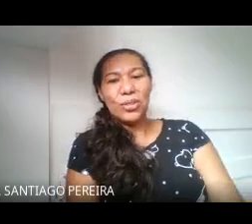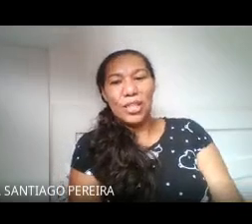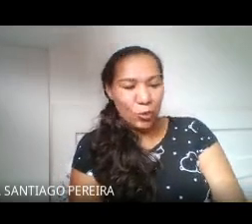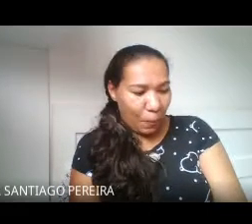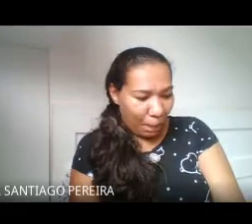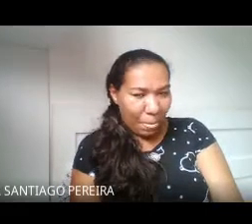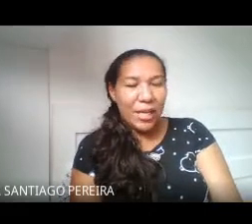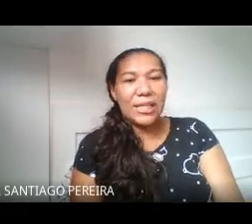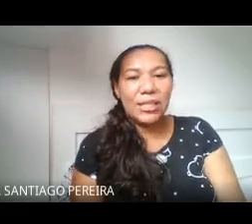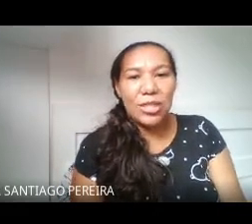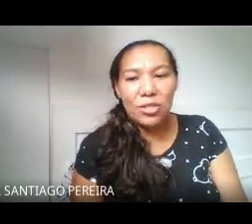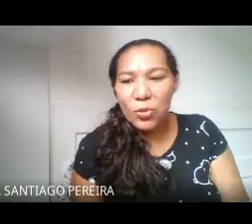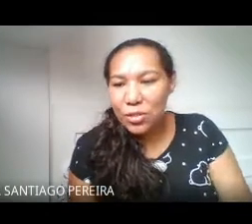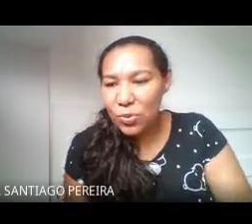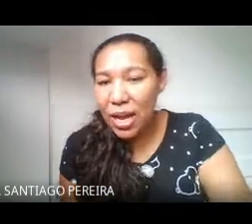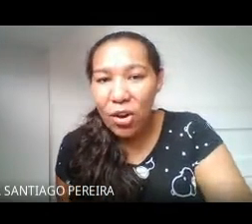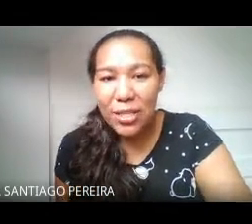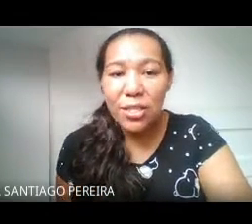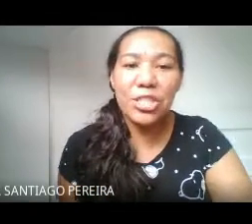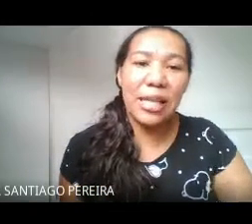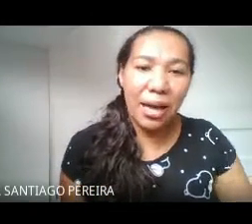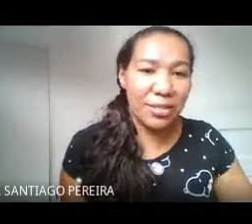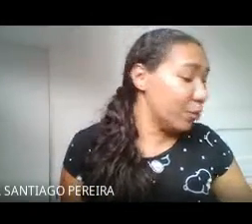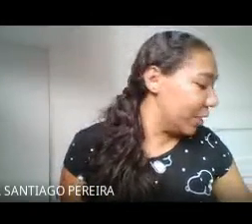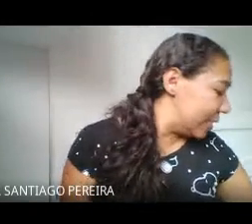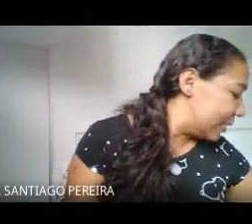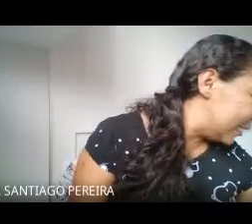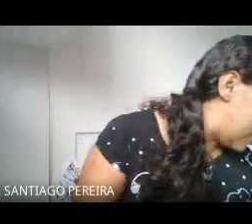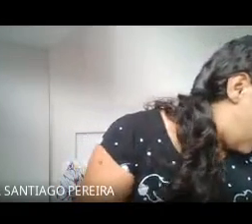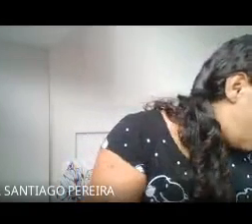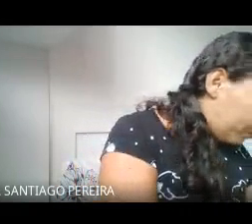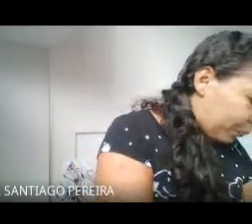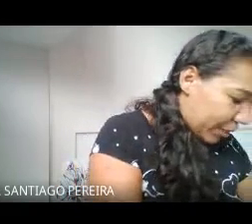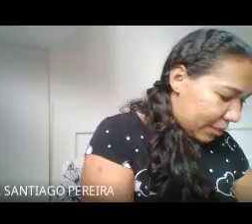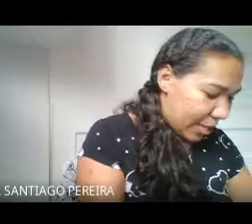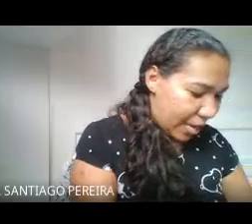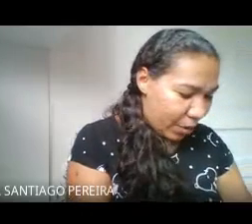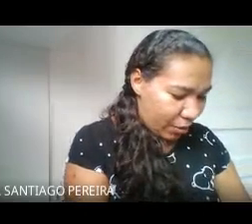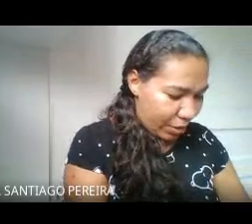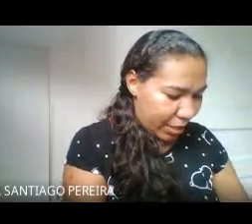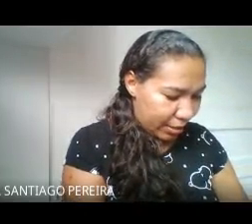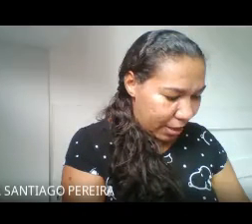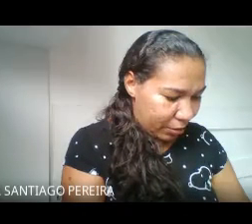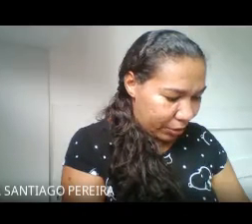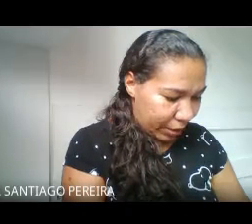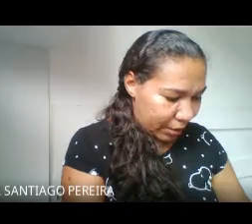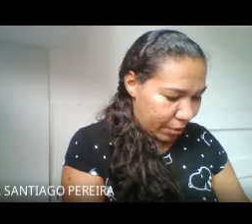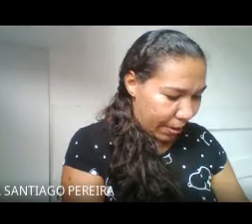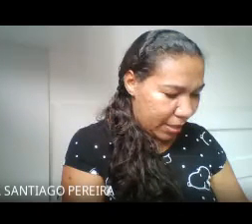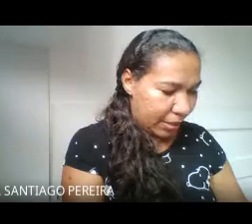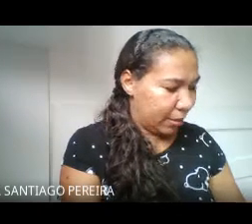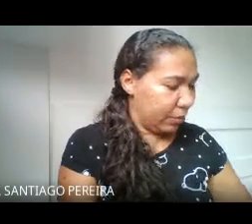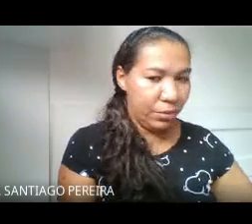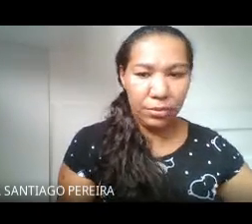nosso contexto. Dentro desse nosso assunto. E agora, Serious Now. Sério agora. Eita, gota que